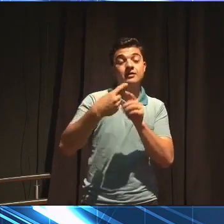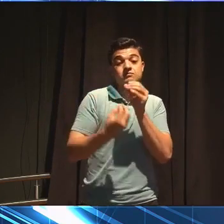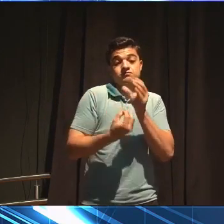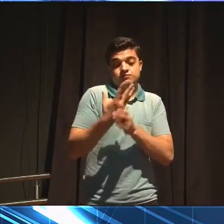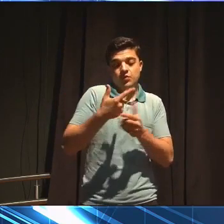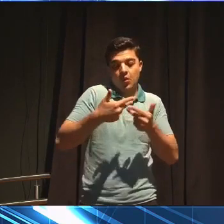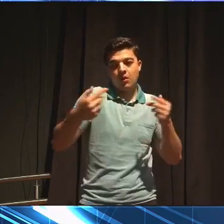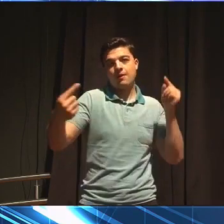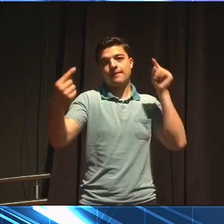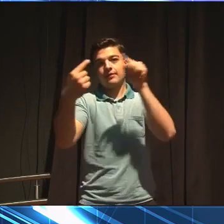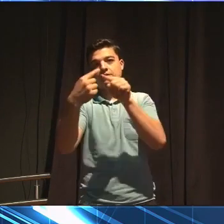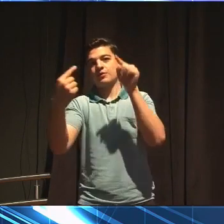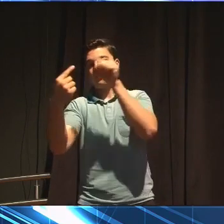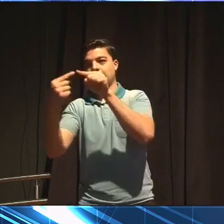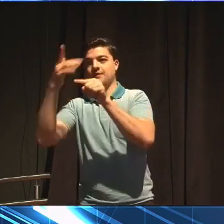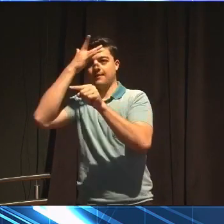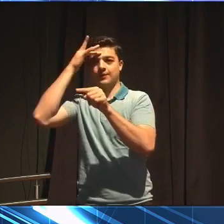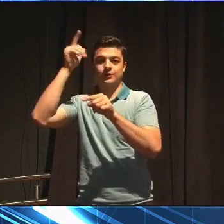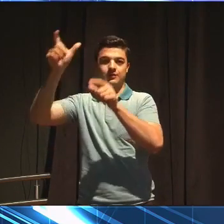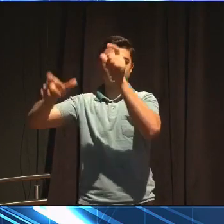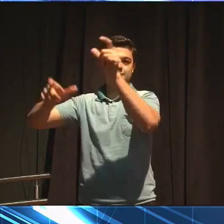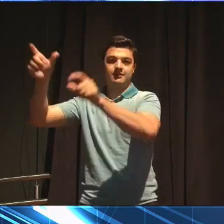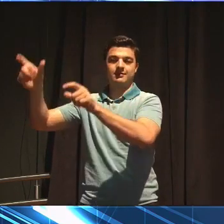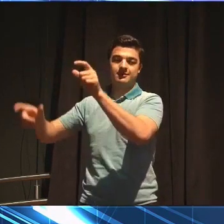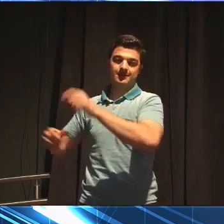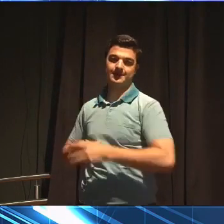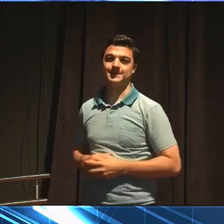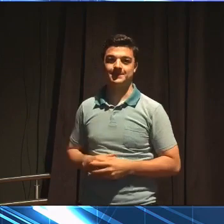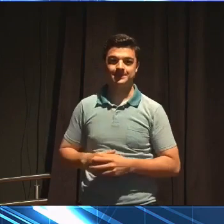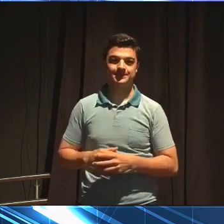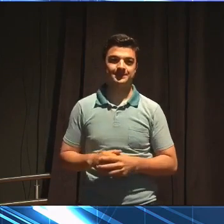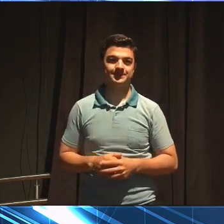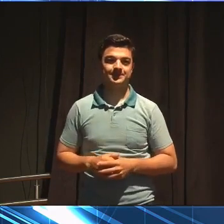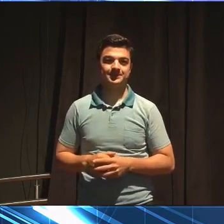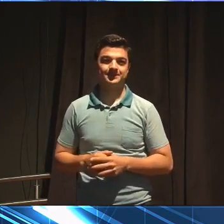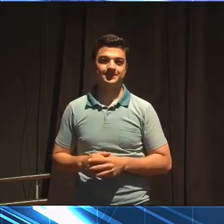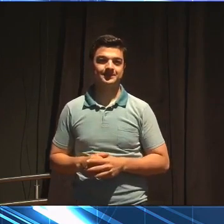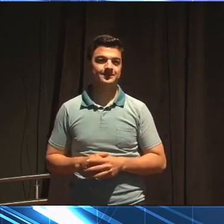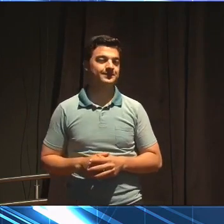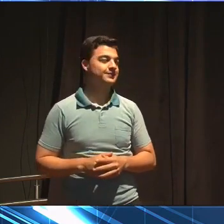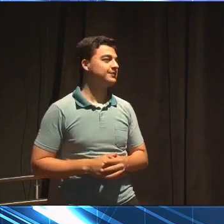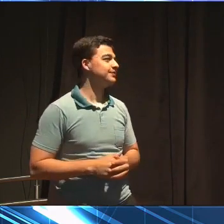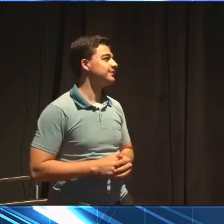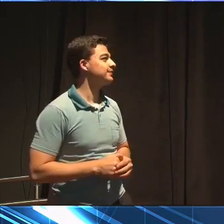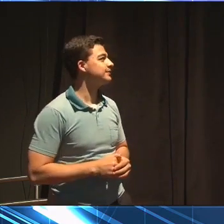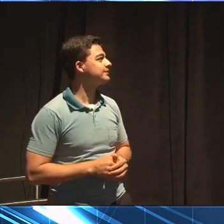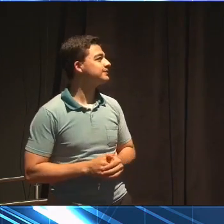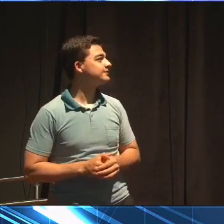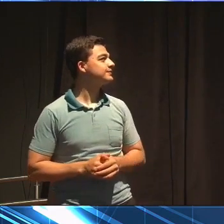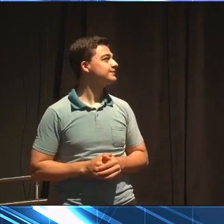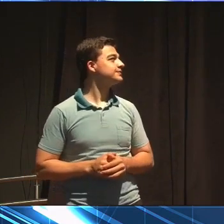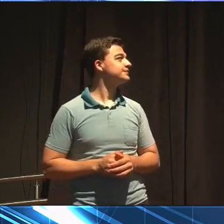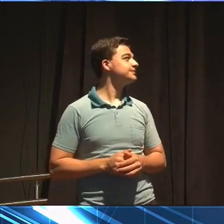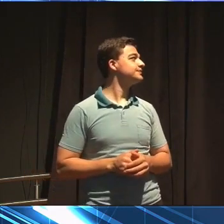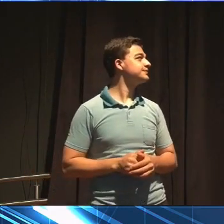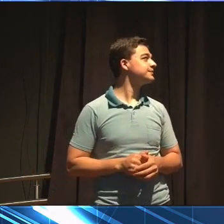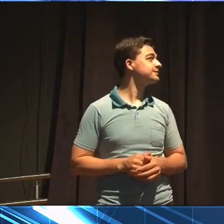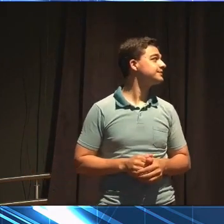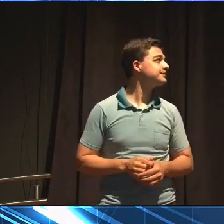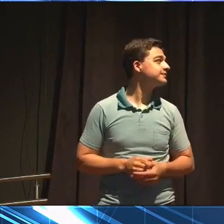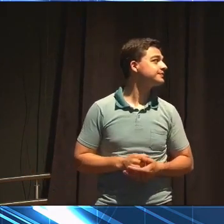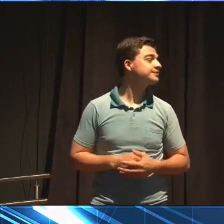E nenhum problema ele pode ser resolvido a partir do mesmo nível de consciência que o criou. Então, o negócio é realmente a